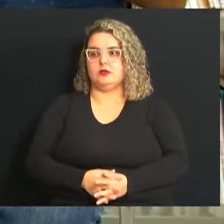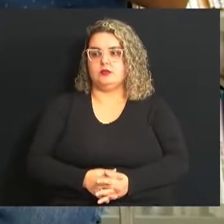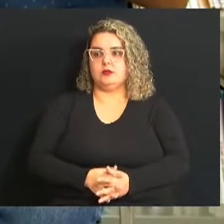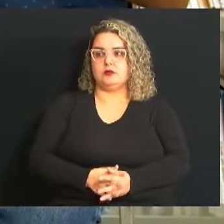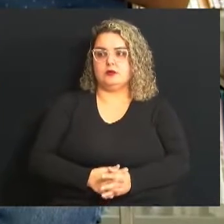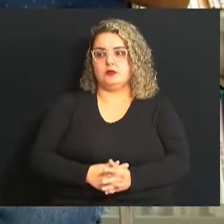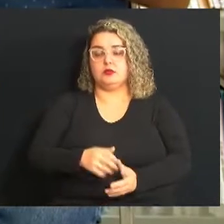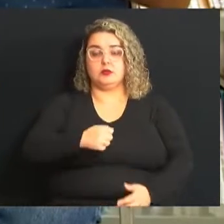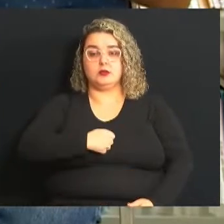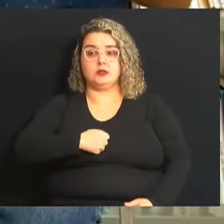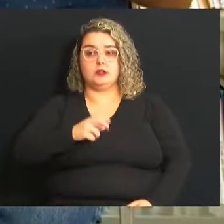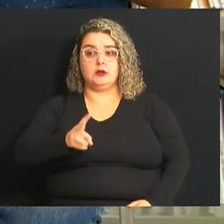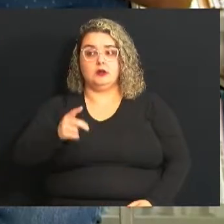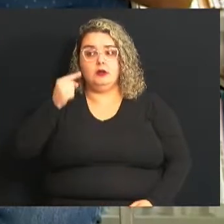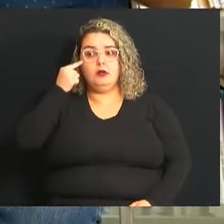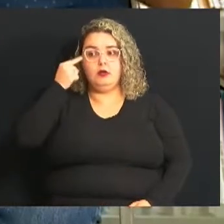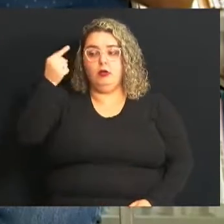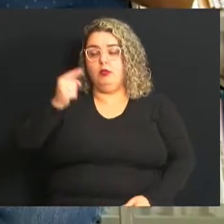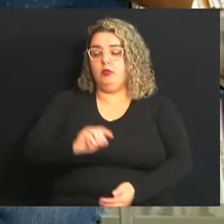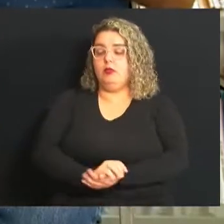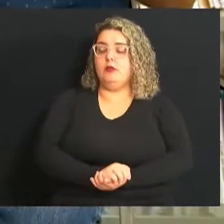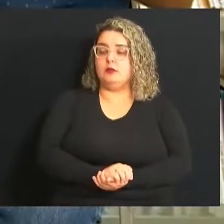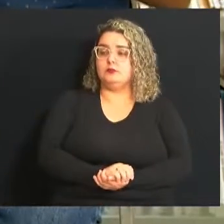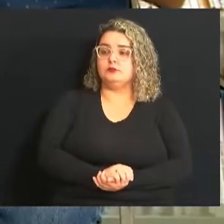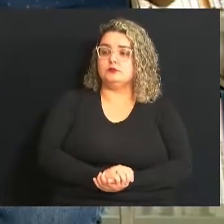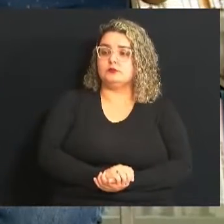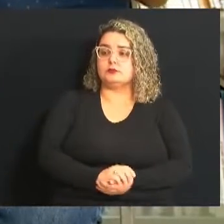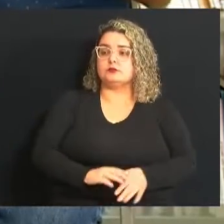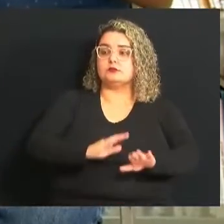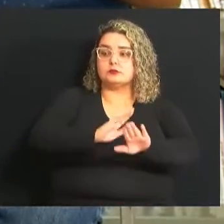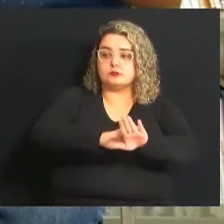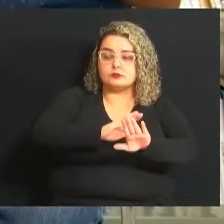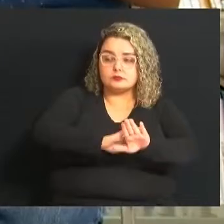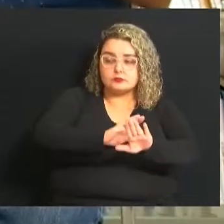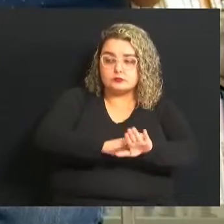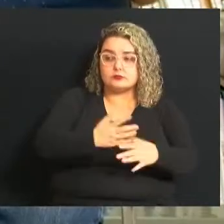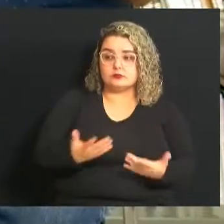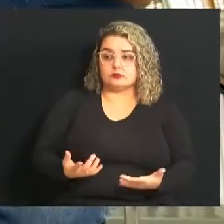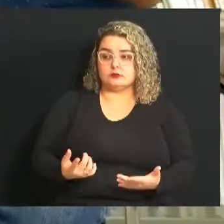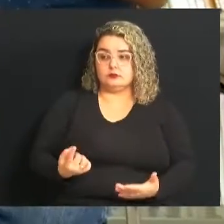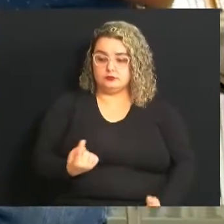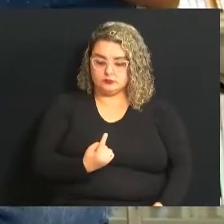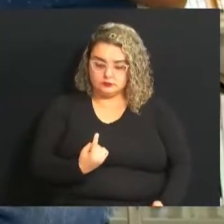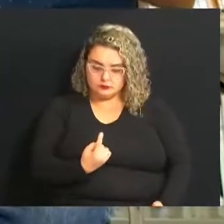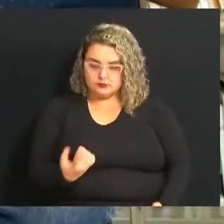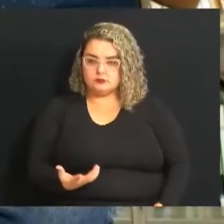sempre foi pensada como uma atividade muito individualizada, muito